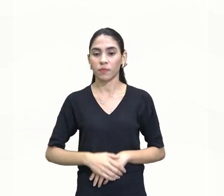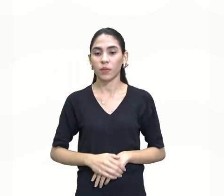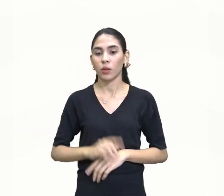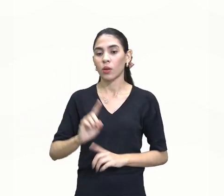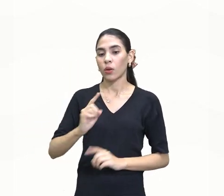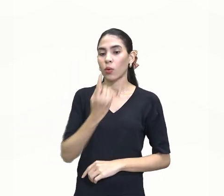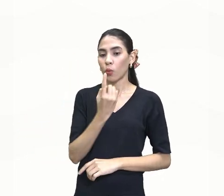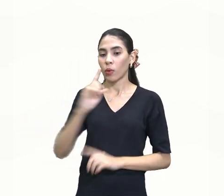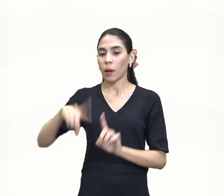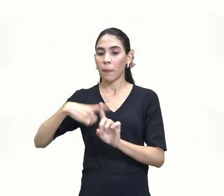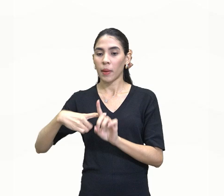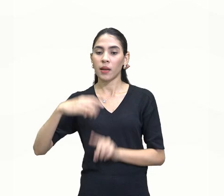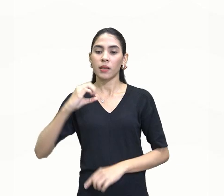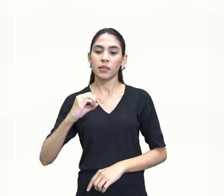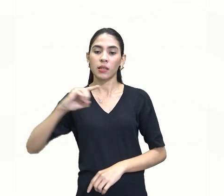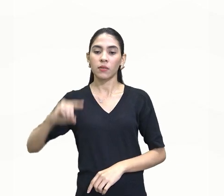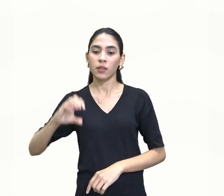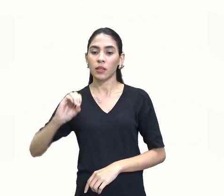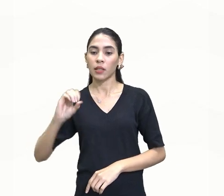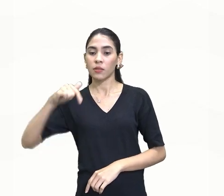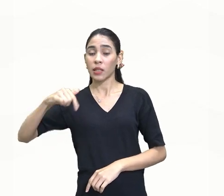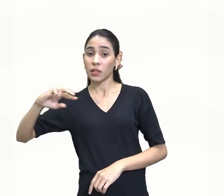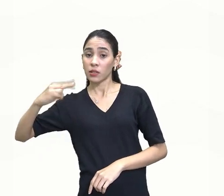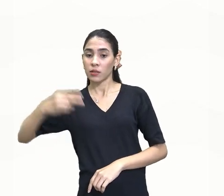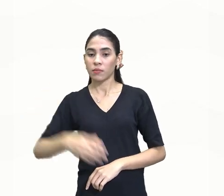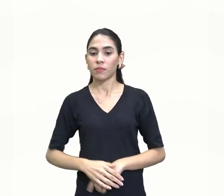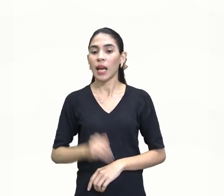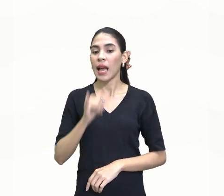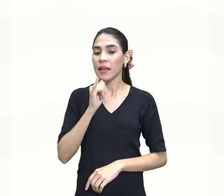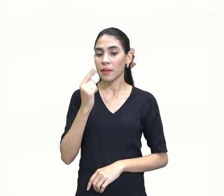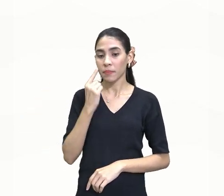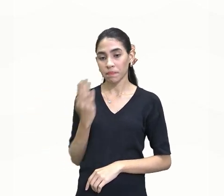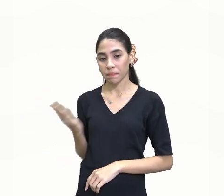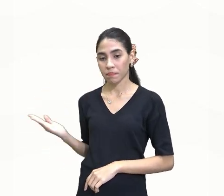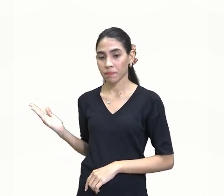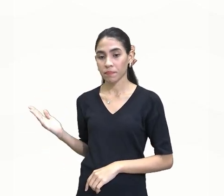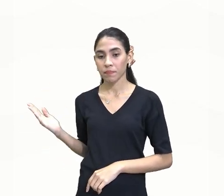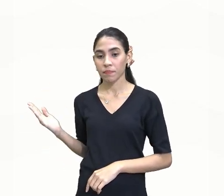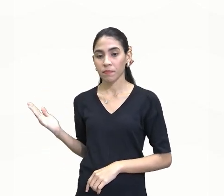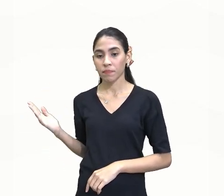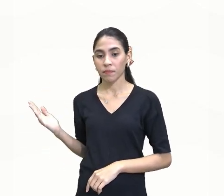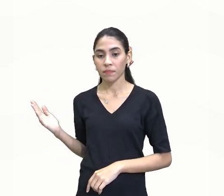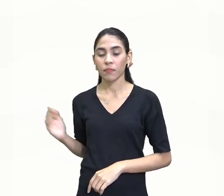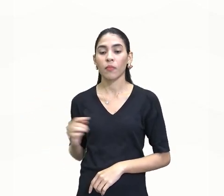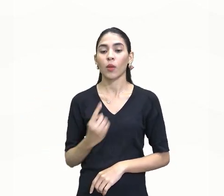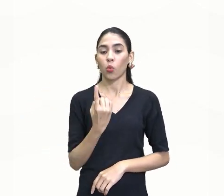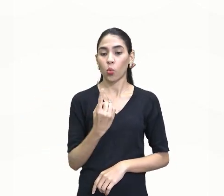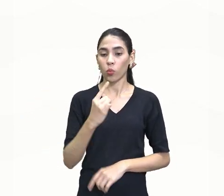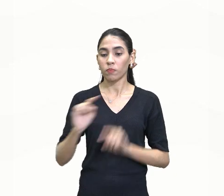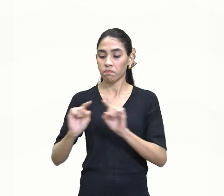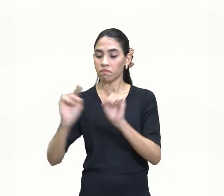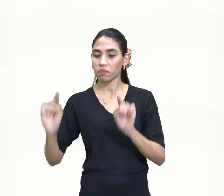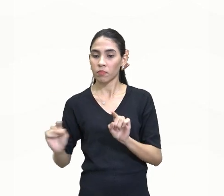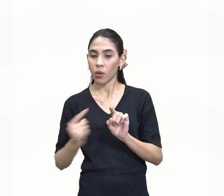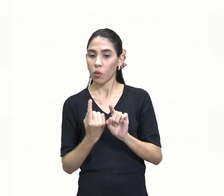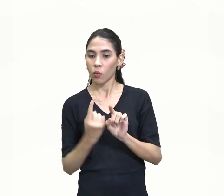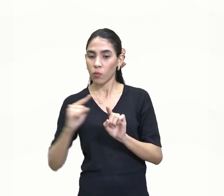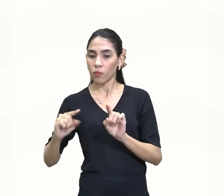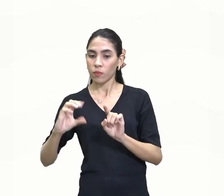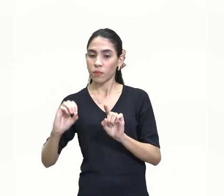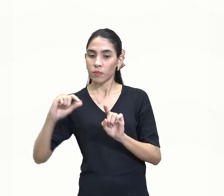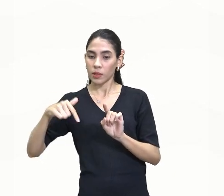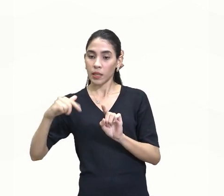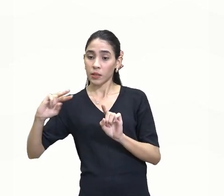0,07. E aí é simples, né? Vai ficar 1,07 ao quadrado. A gente continua resolvendo